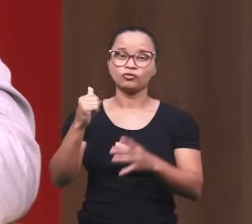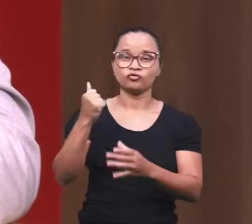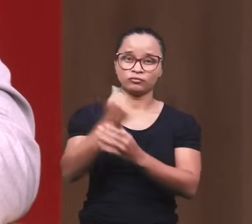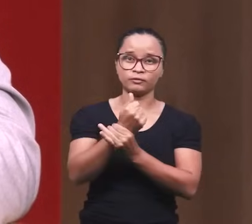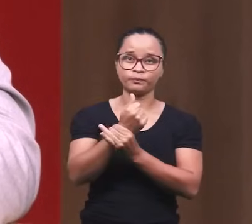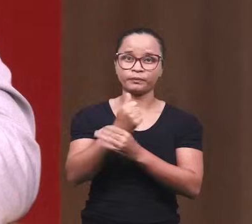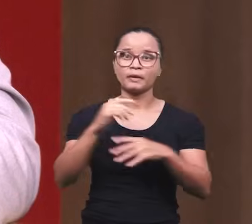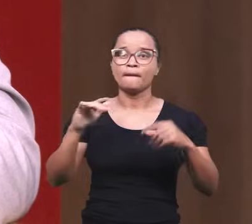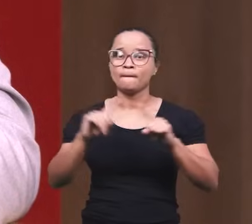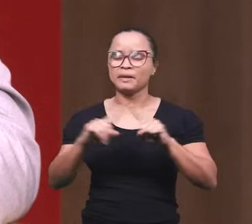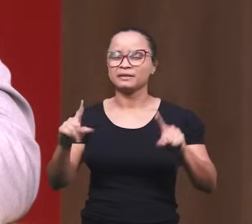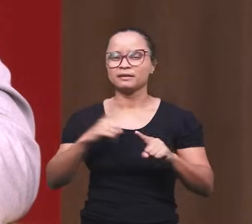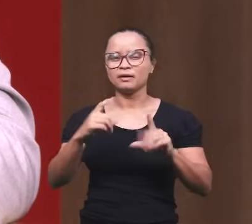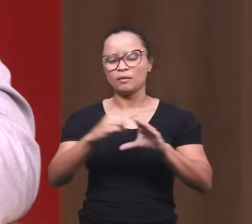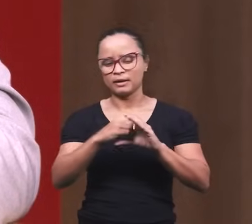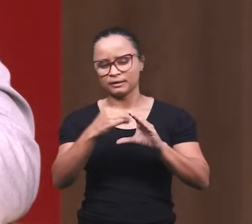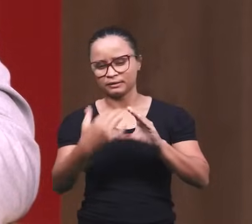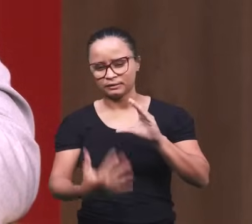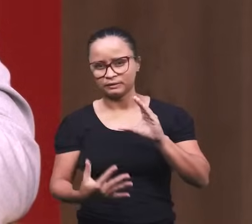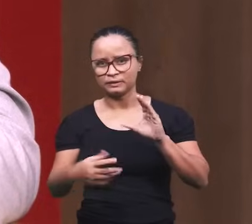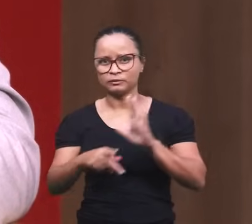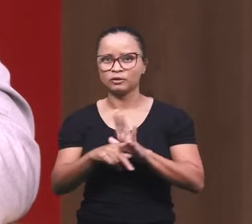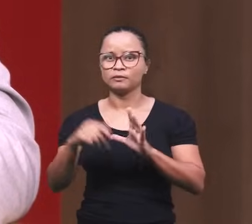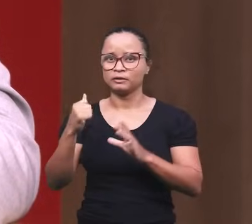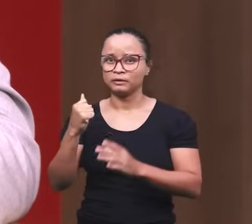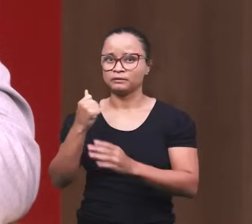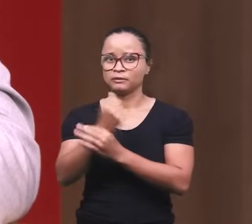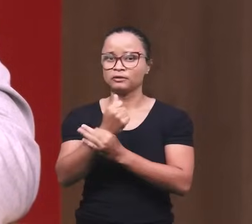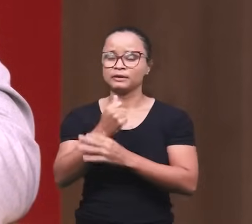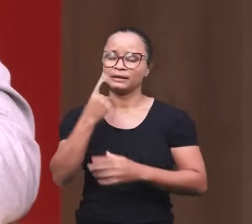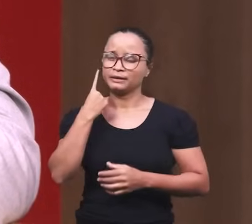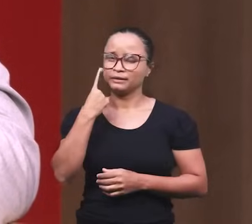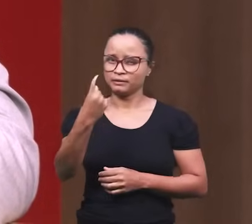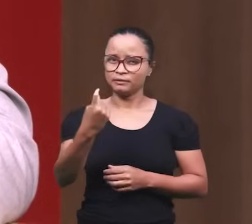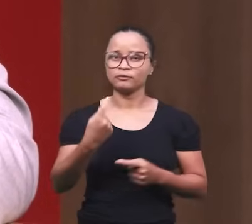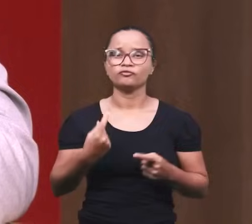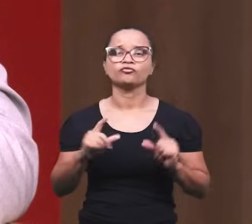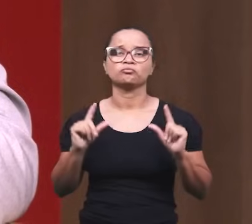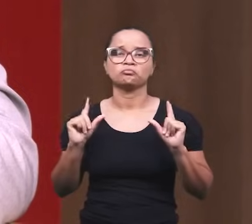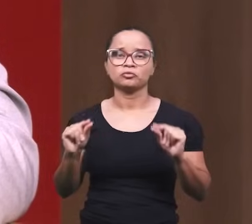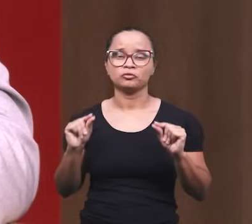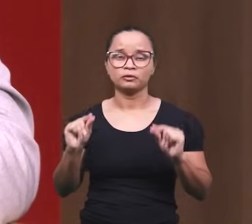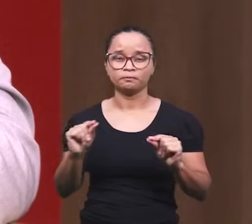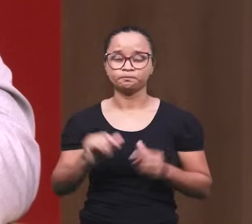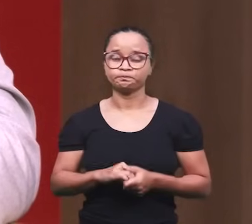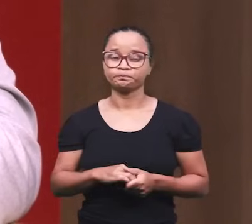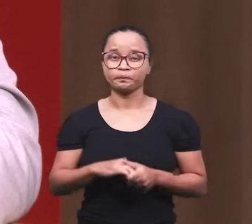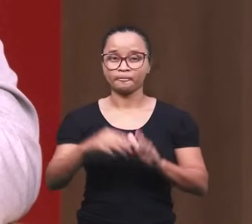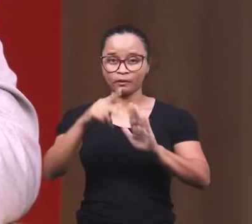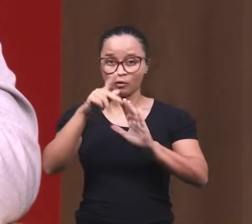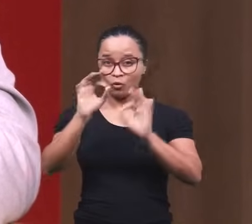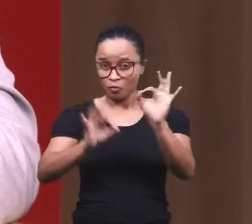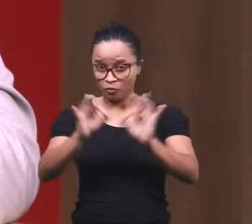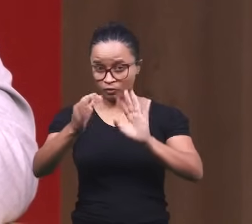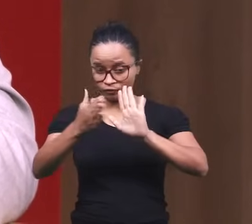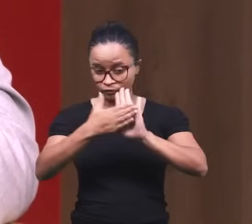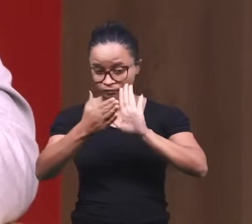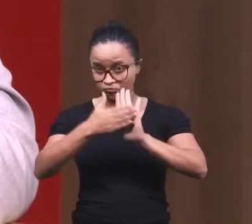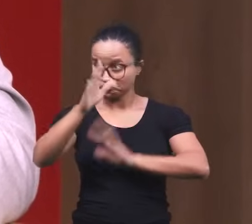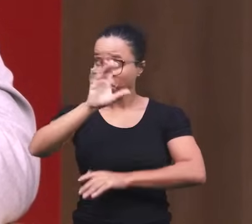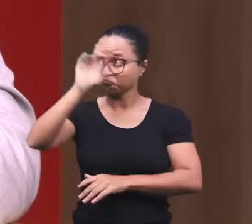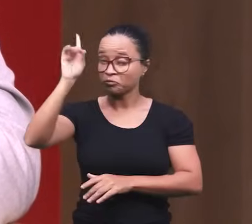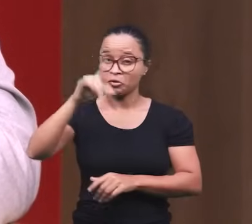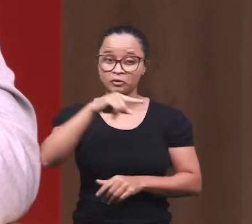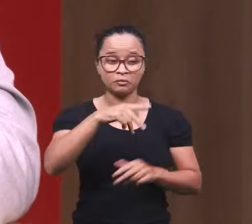há um aspecto na vida de Abraão muito interessante é que o projeto de Deus para Israel